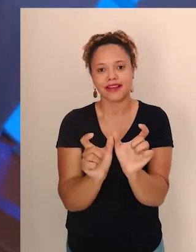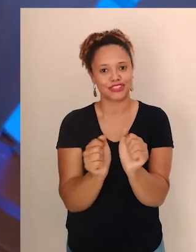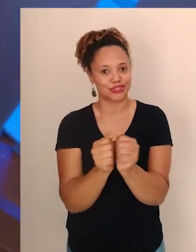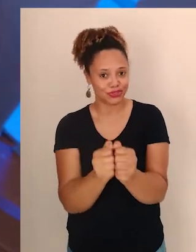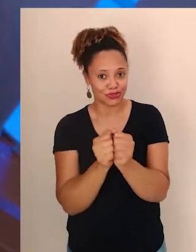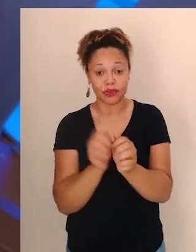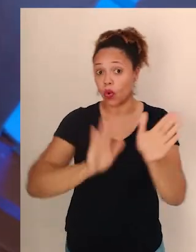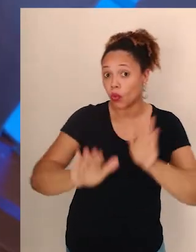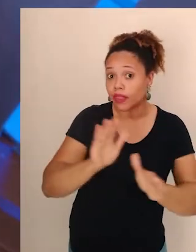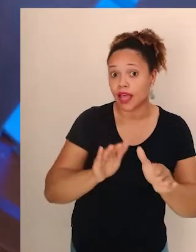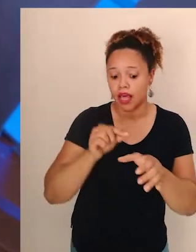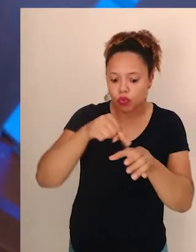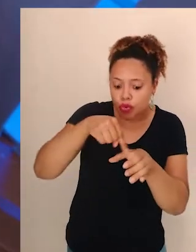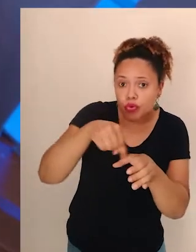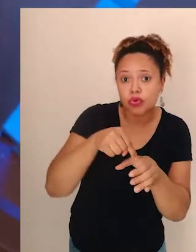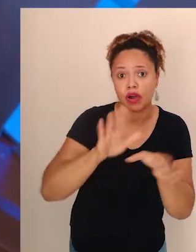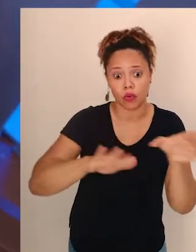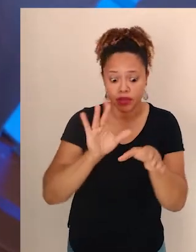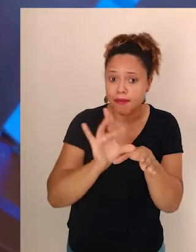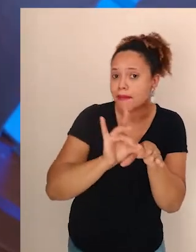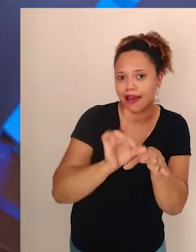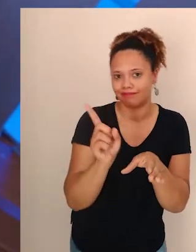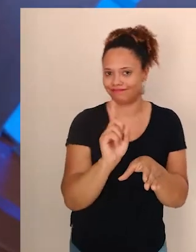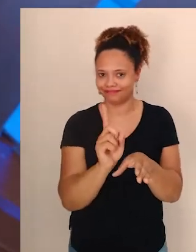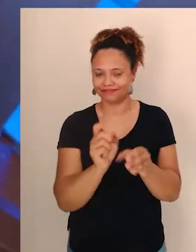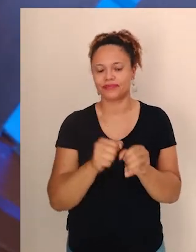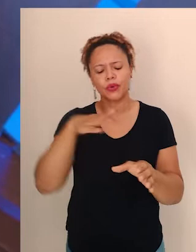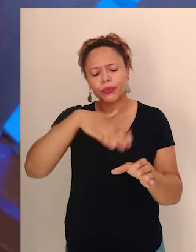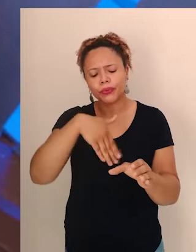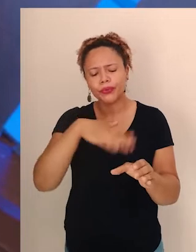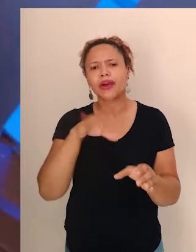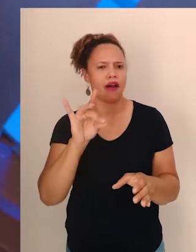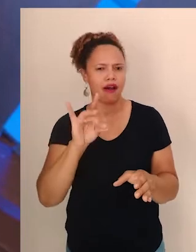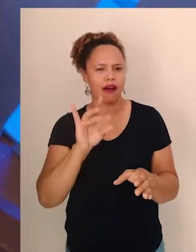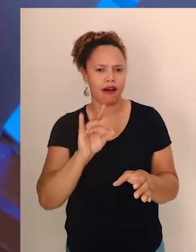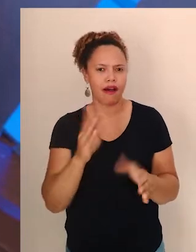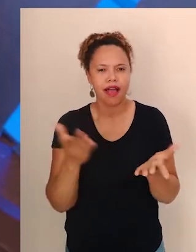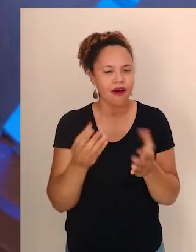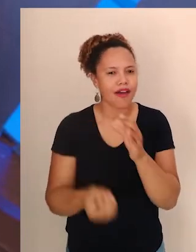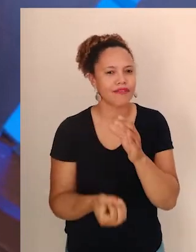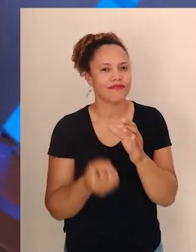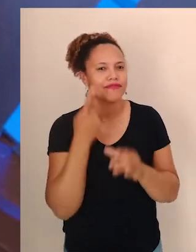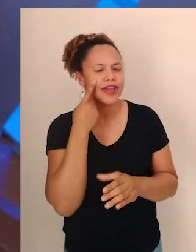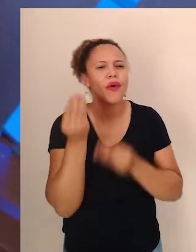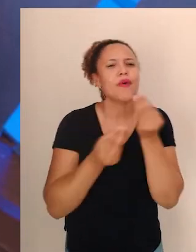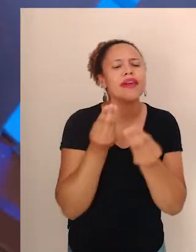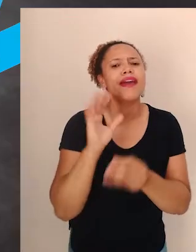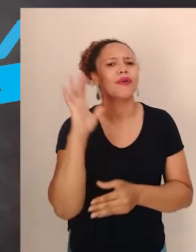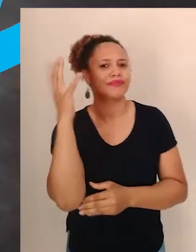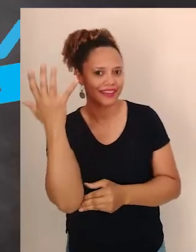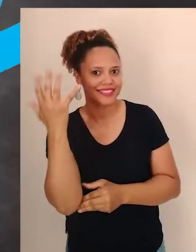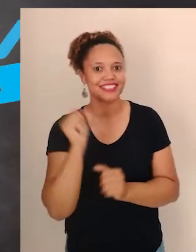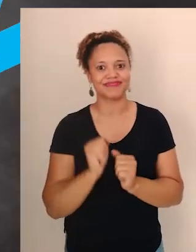na outra. Só precisa tomar cuidado para não tampar o furo do círculo. Enquanto a gente espera secar a cola, vamos descobrir o que acontece aqui dentro?